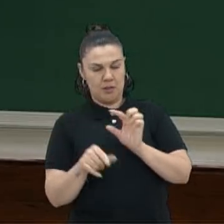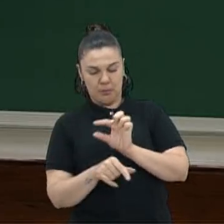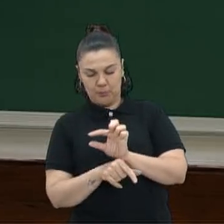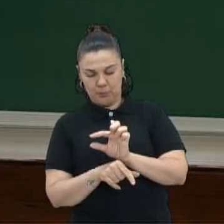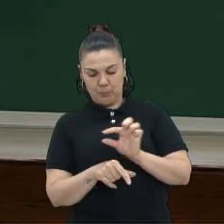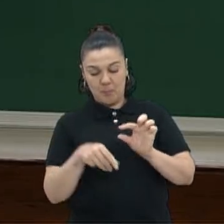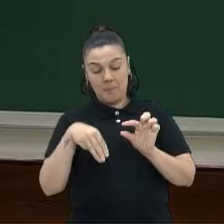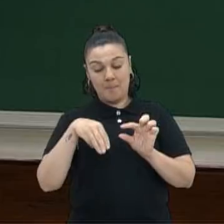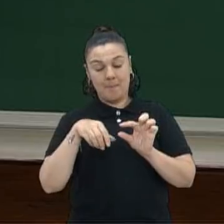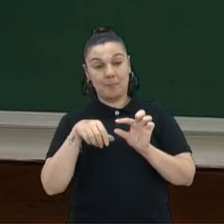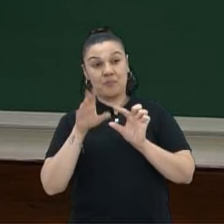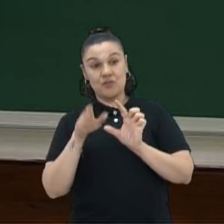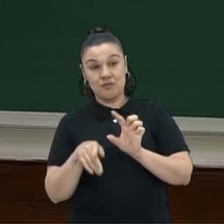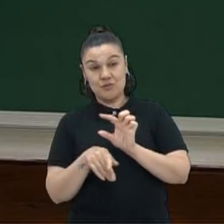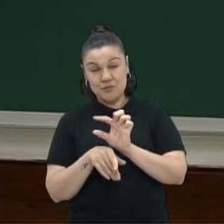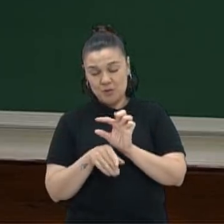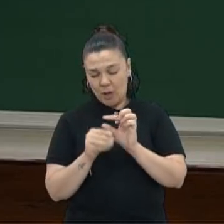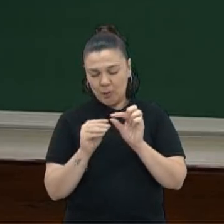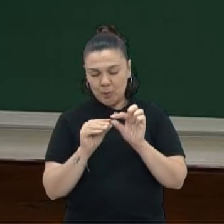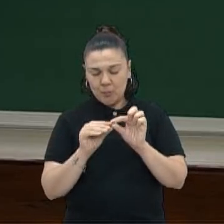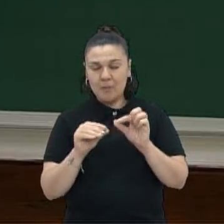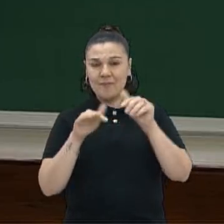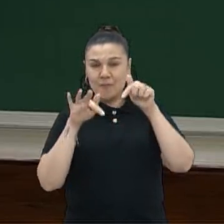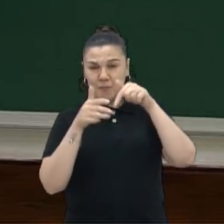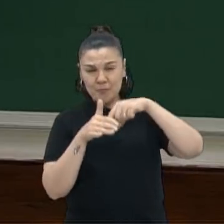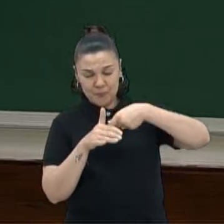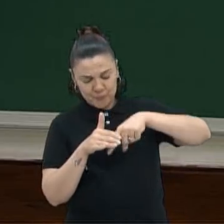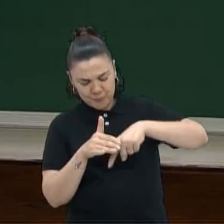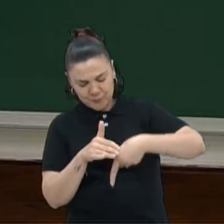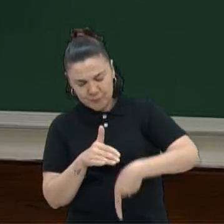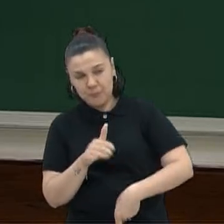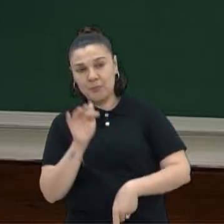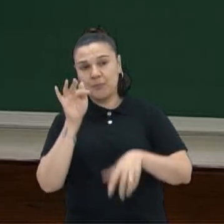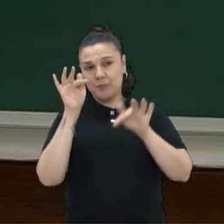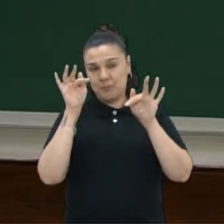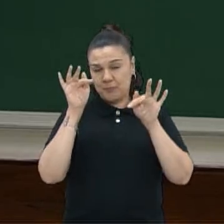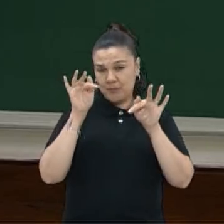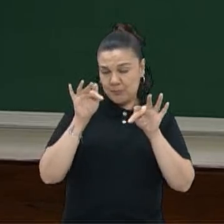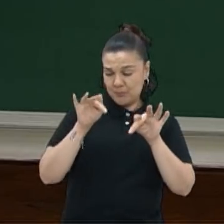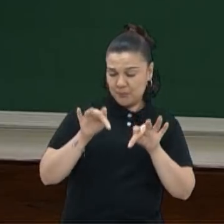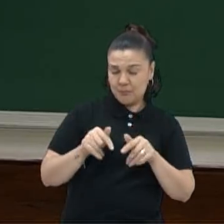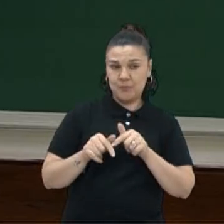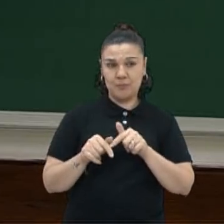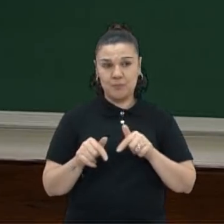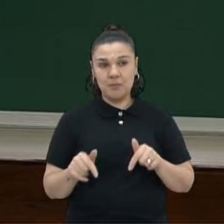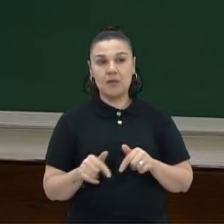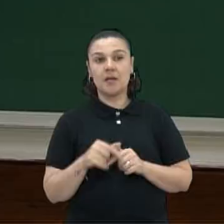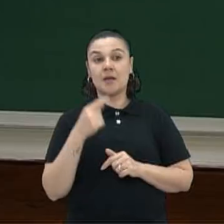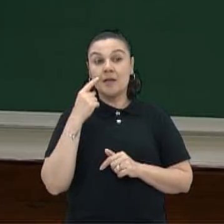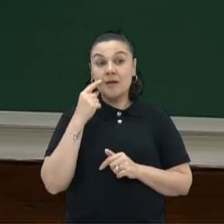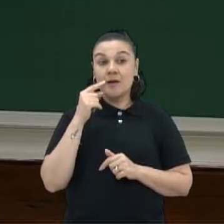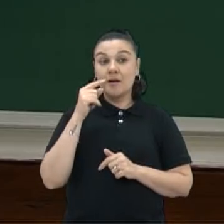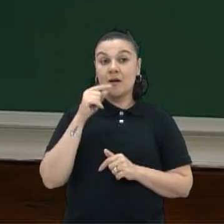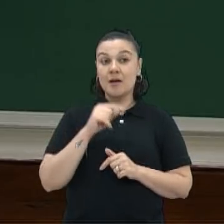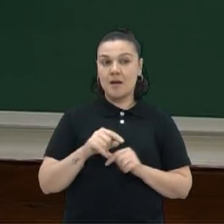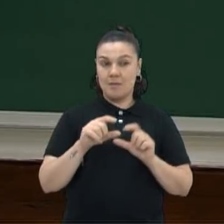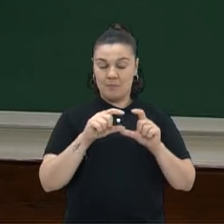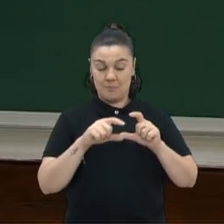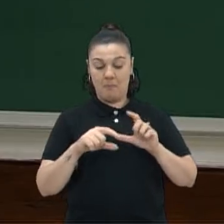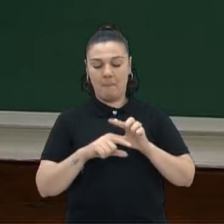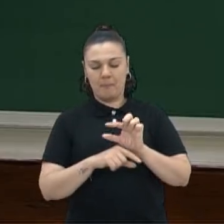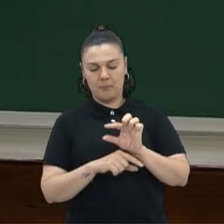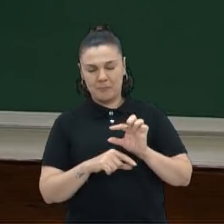rocha matriz, já vai estar bem lá, mais no finalzinho, né, no fundo da imagem,